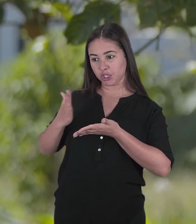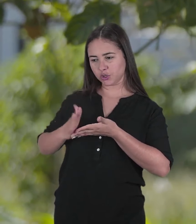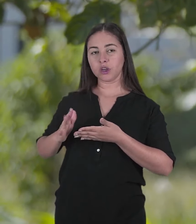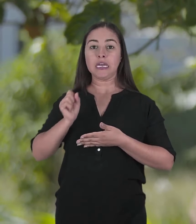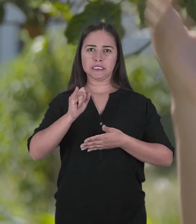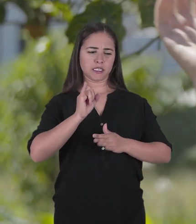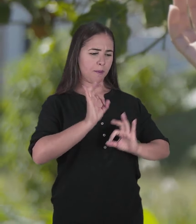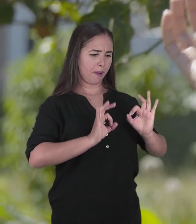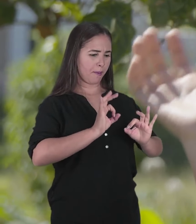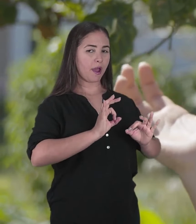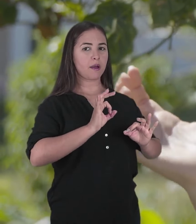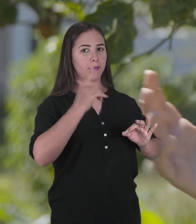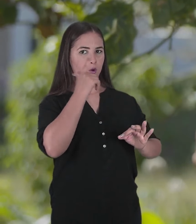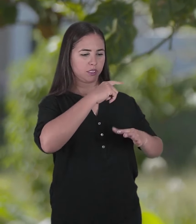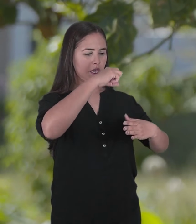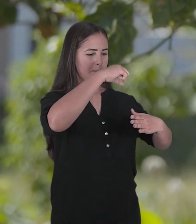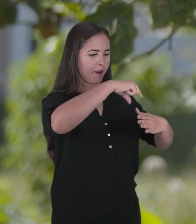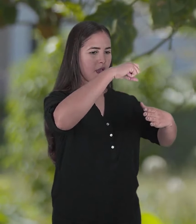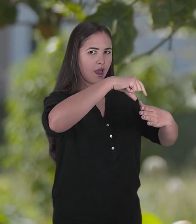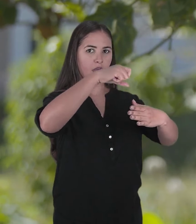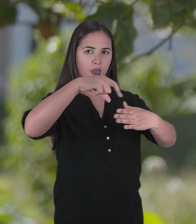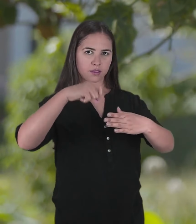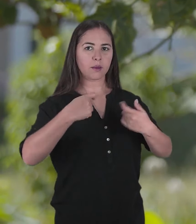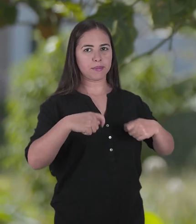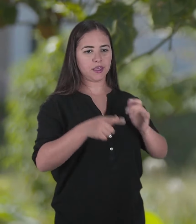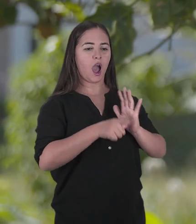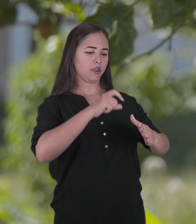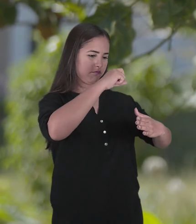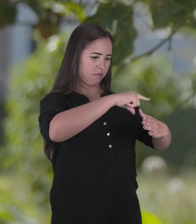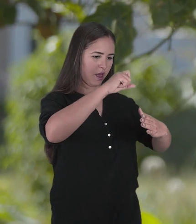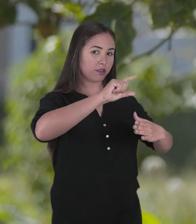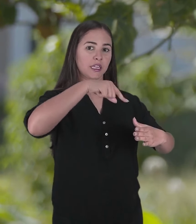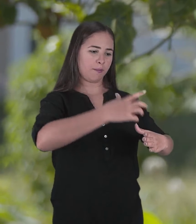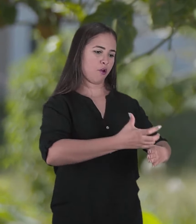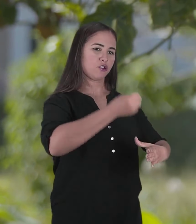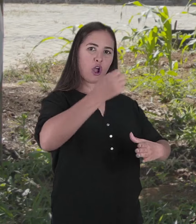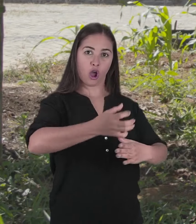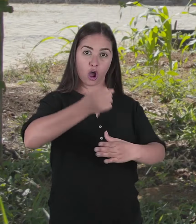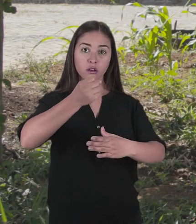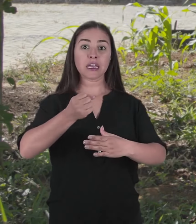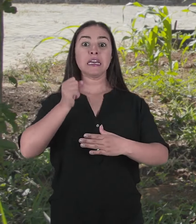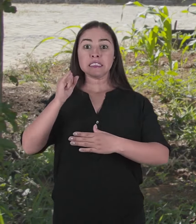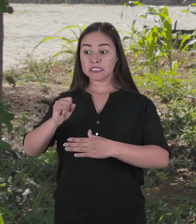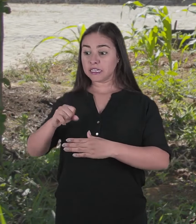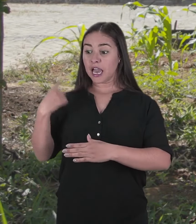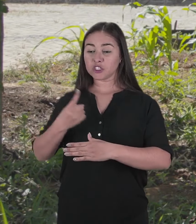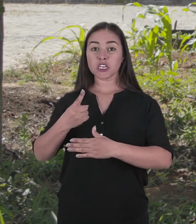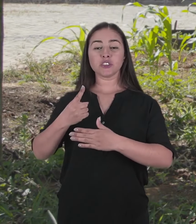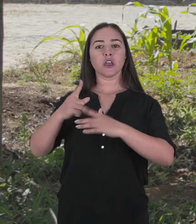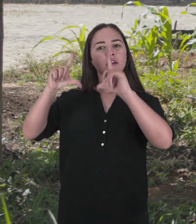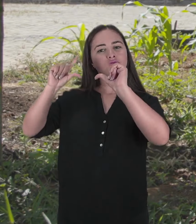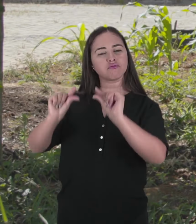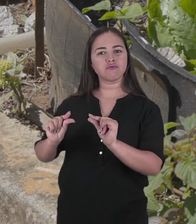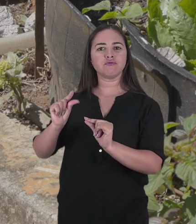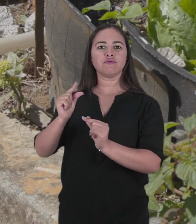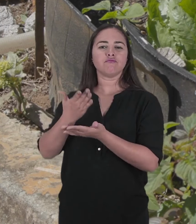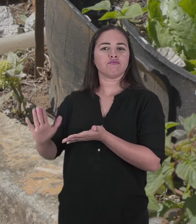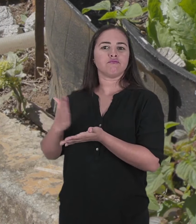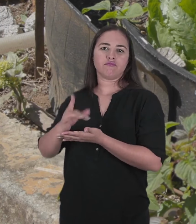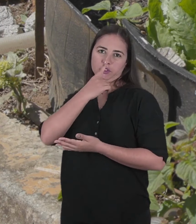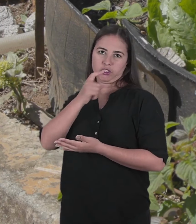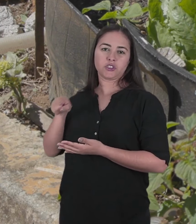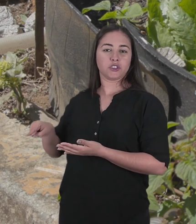e para produzir, né, você planta, para colher você tem que plantar. Então, se você produz, deixa de produzir muitos resíduos sólidos. E mexendo